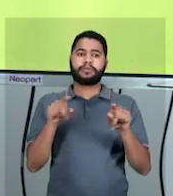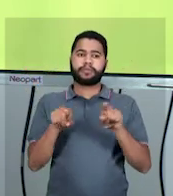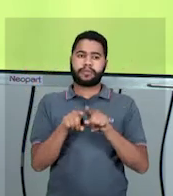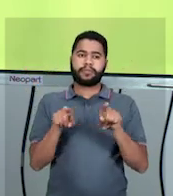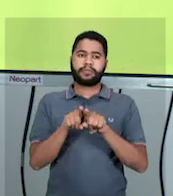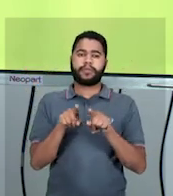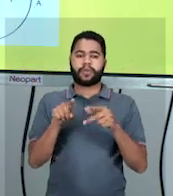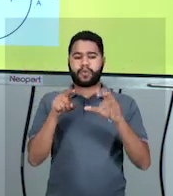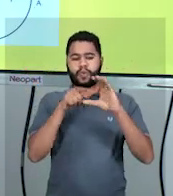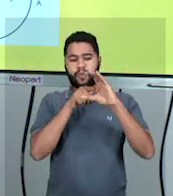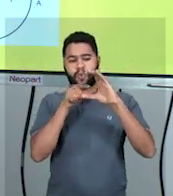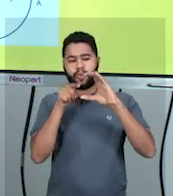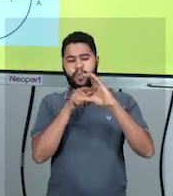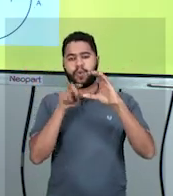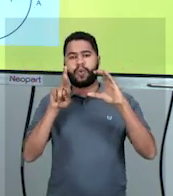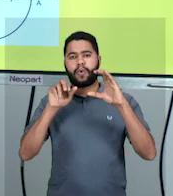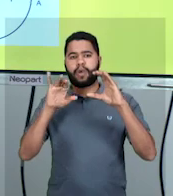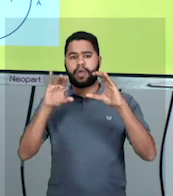se conferência